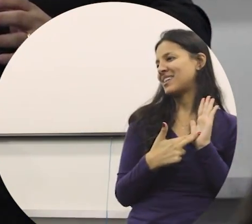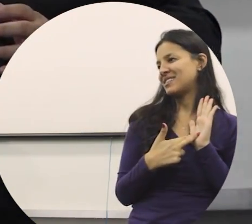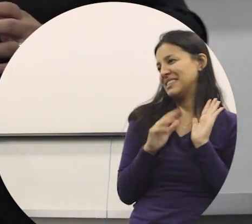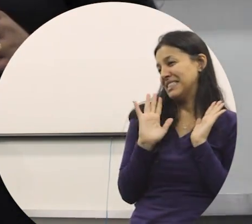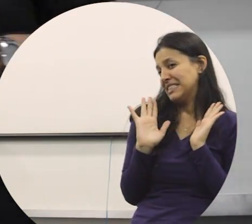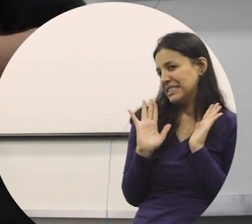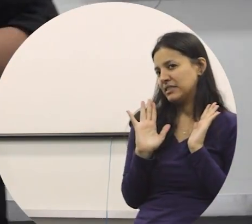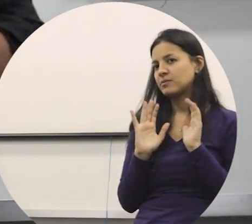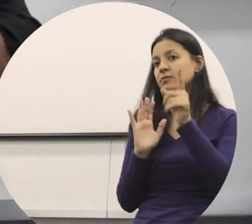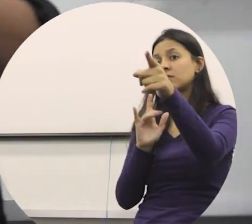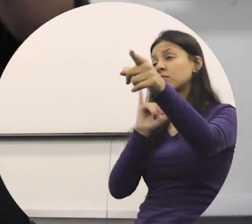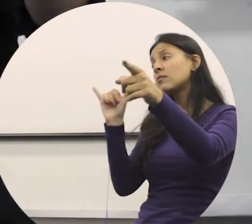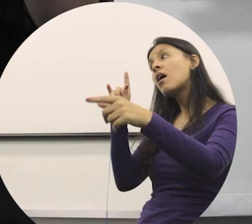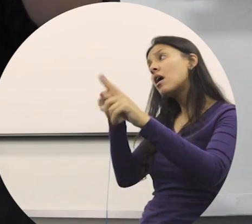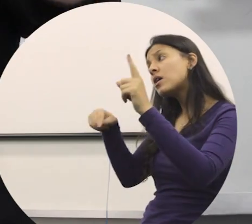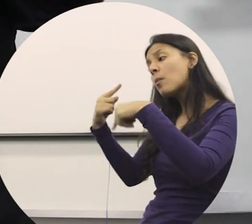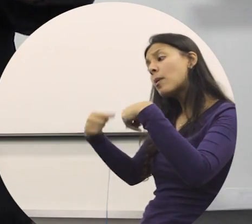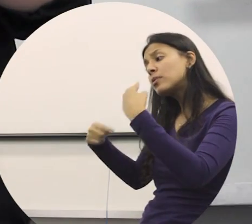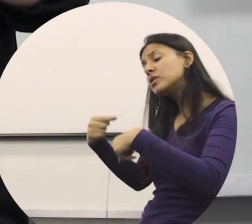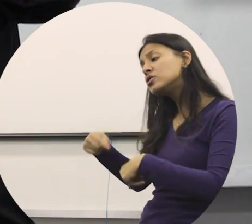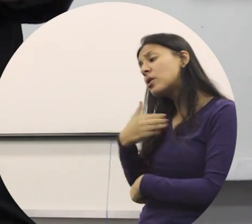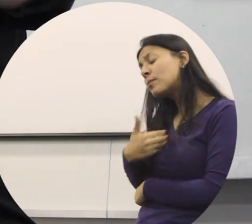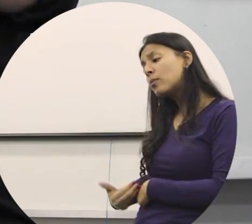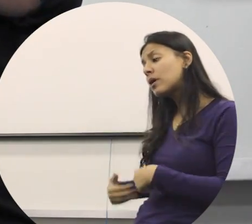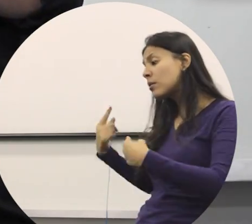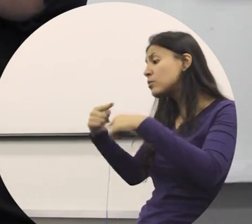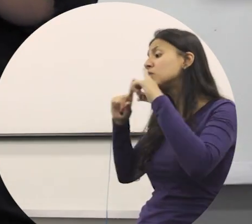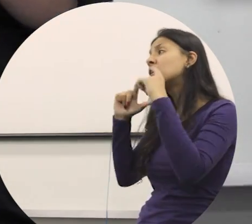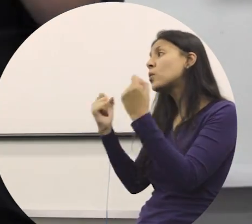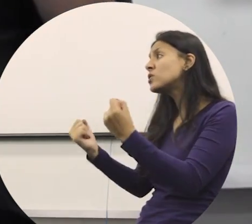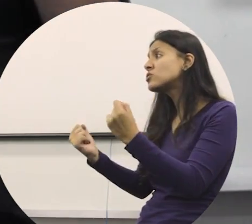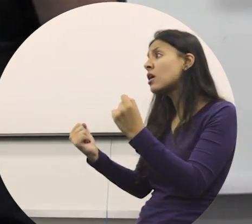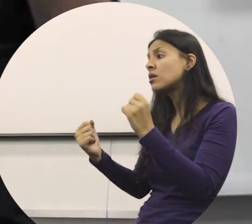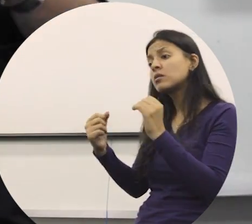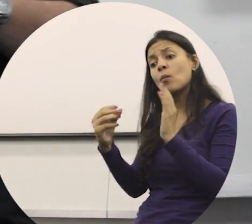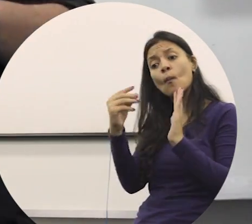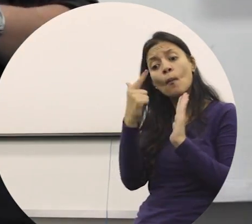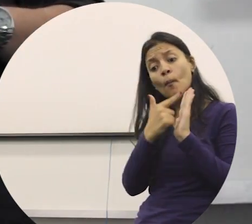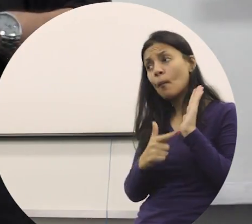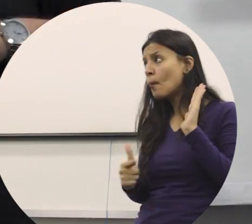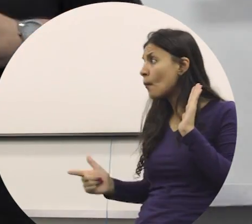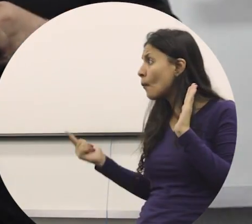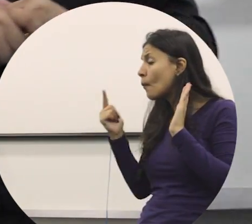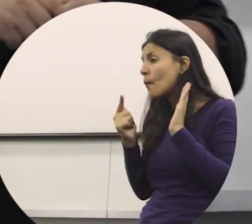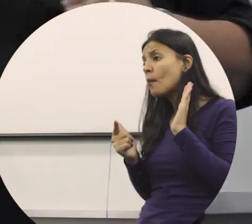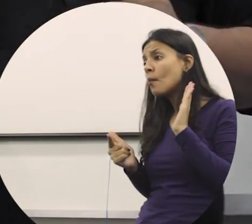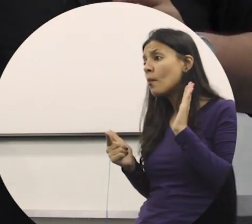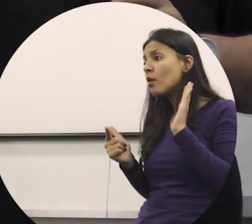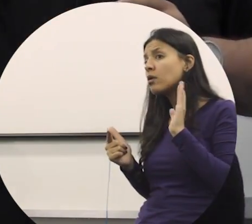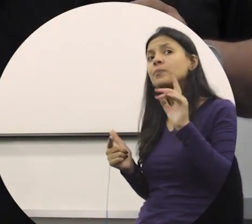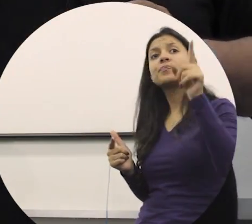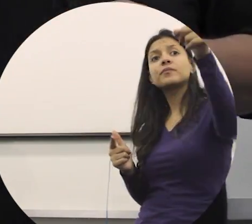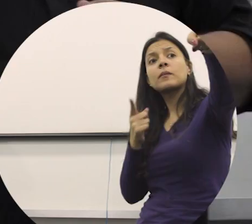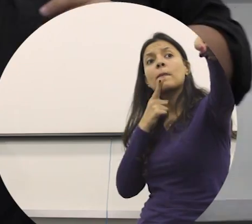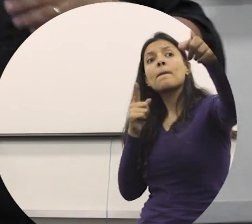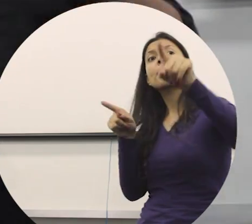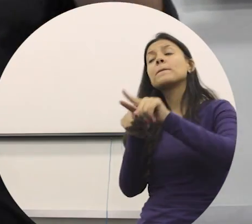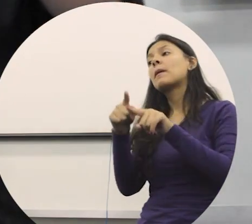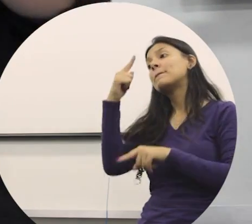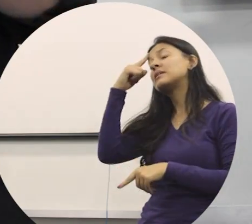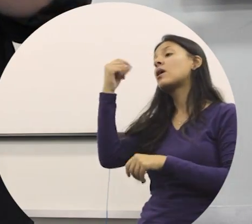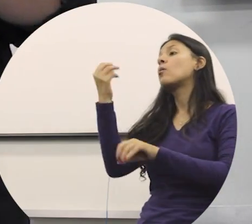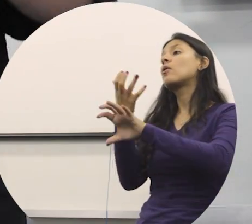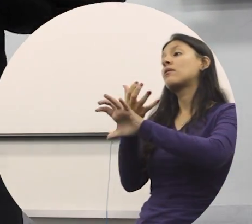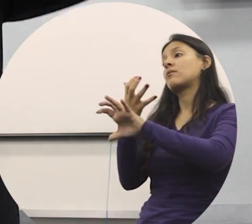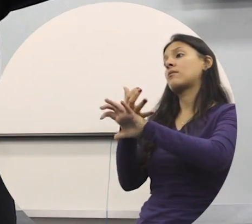política linguística, exatamente. Que a gente vê que não existe, né? Inclusive, e a gente pensando pode... em viabilizar a questão da grade curricular,